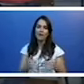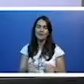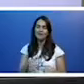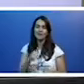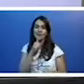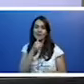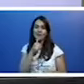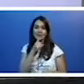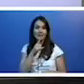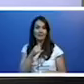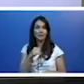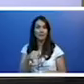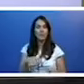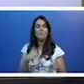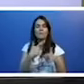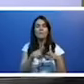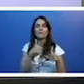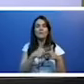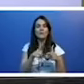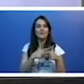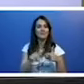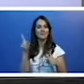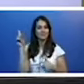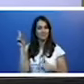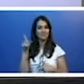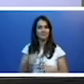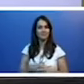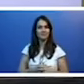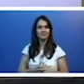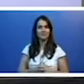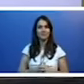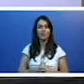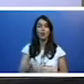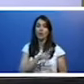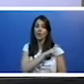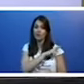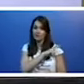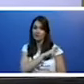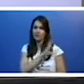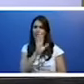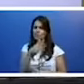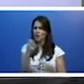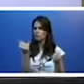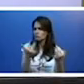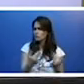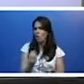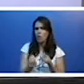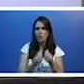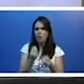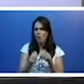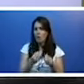primeiro problema. Desde a quinta série, vocês têm resolvido situações e problemas com